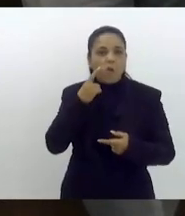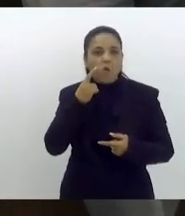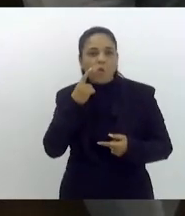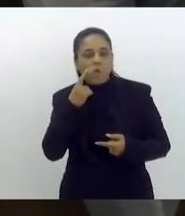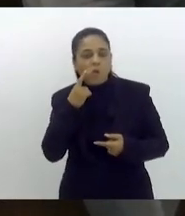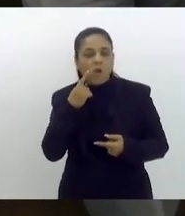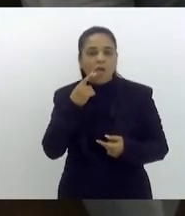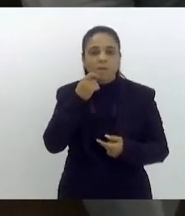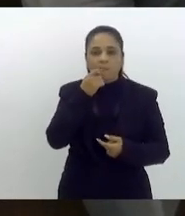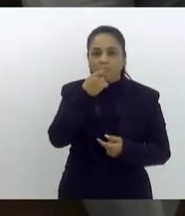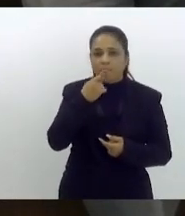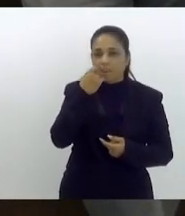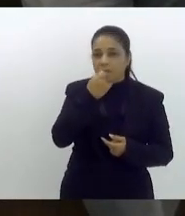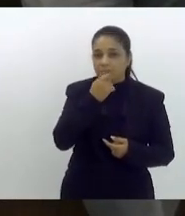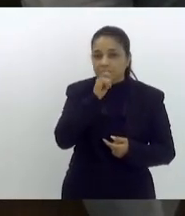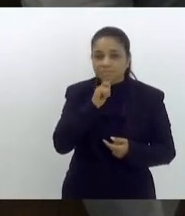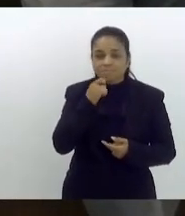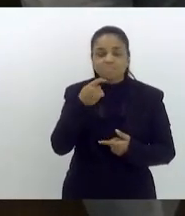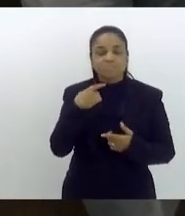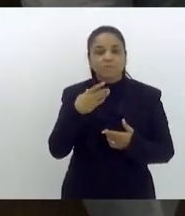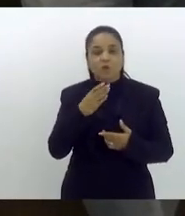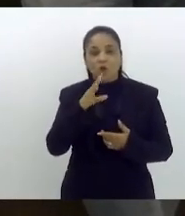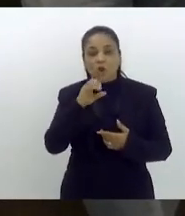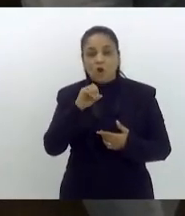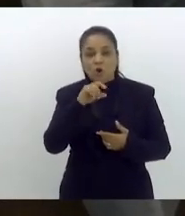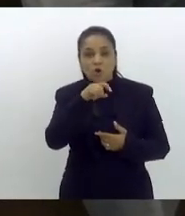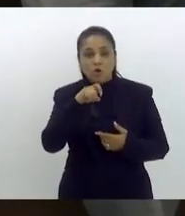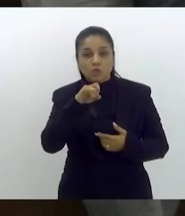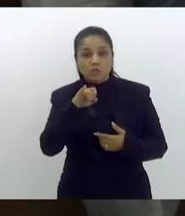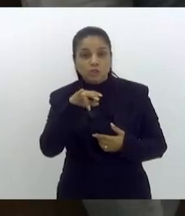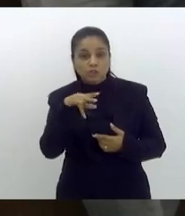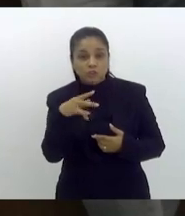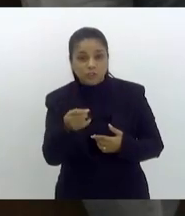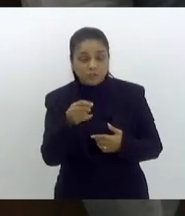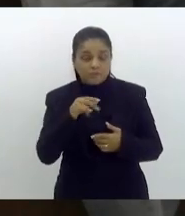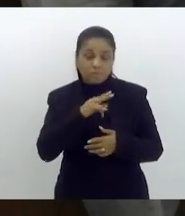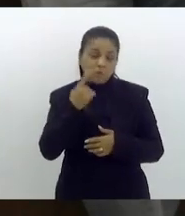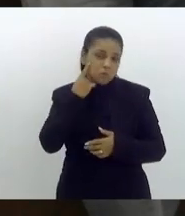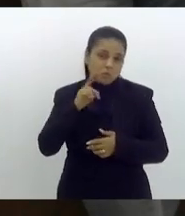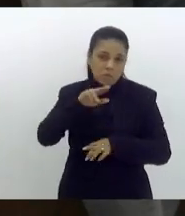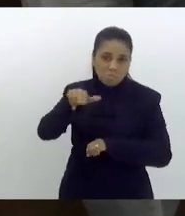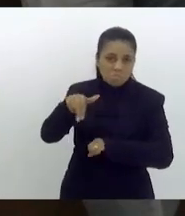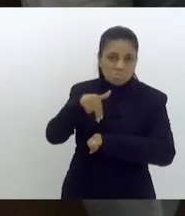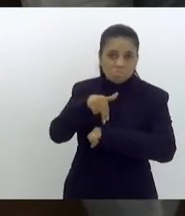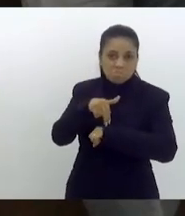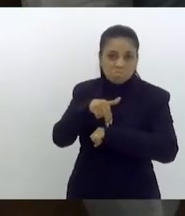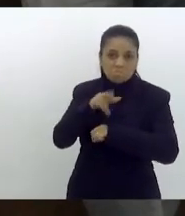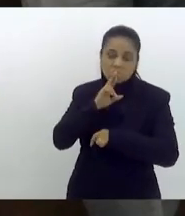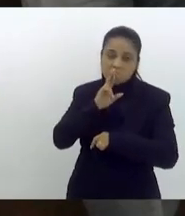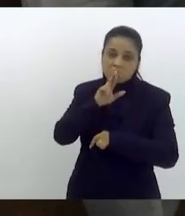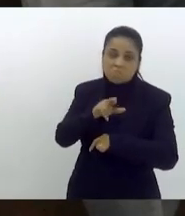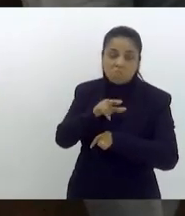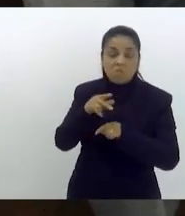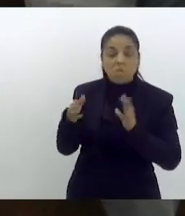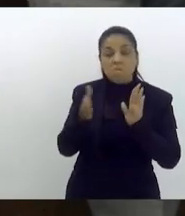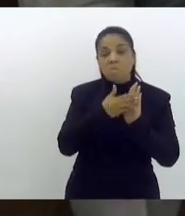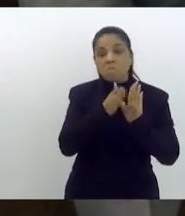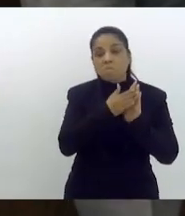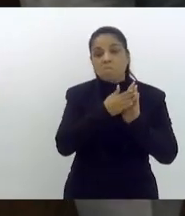do pirulito da coxinha eu não sei qual seria o posicionamento deles se algum Deputado proposto um projeto